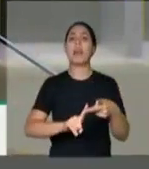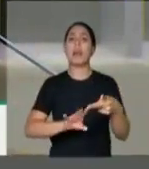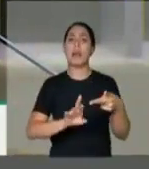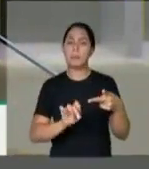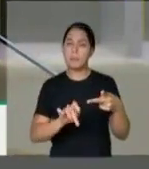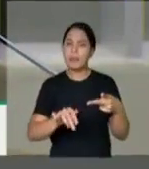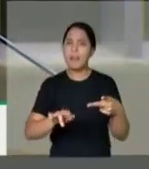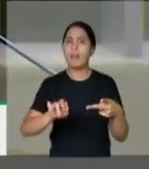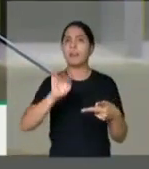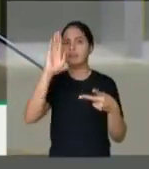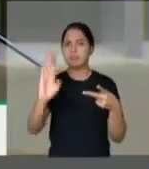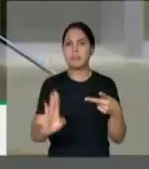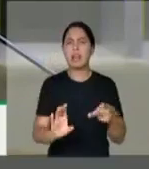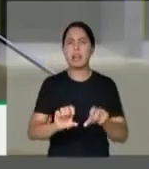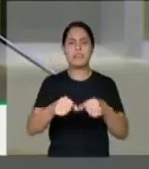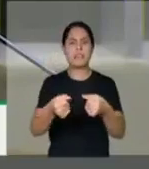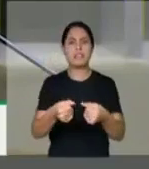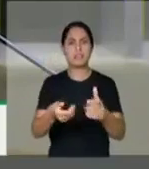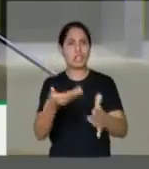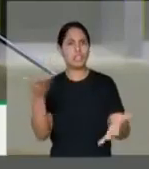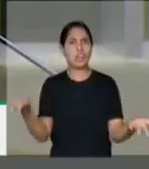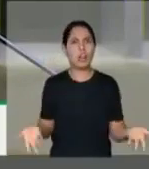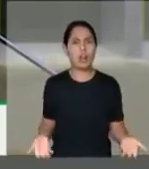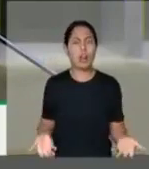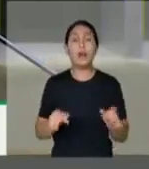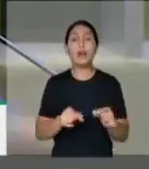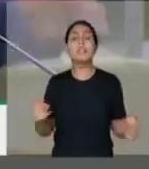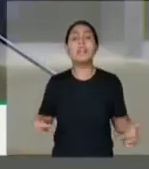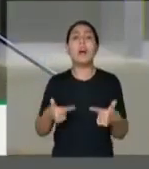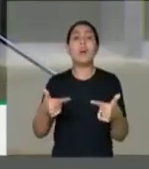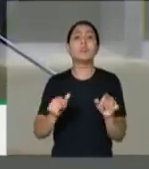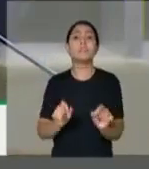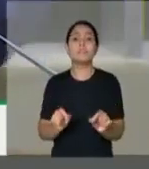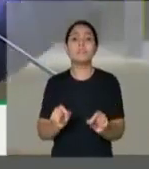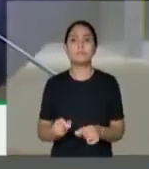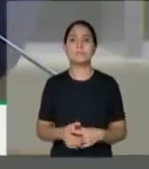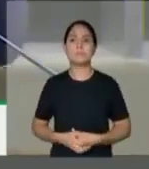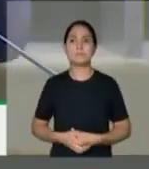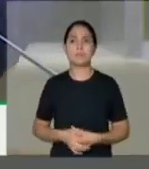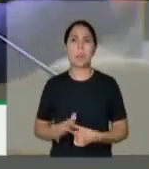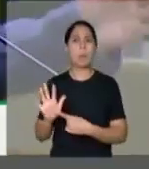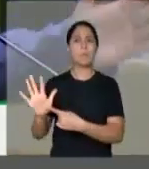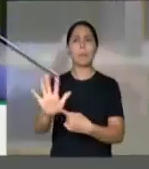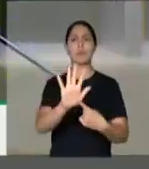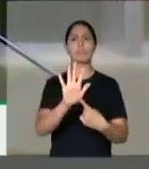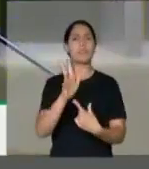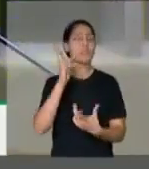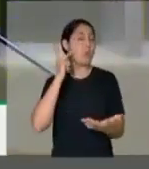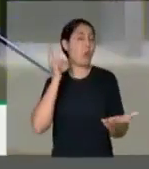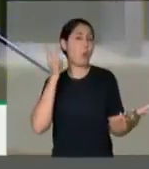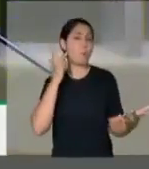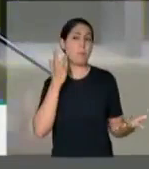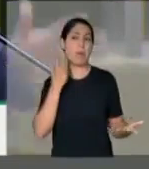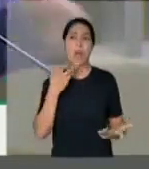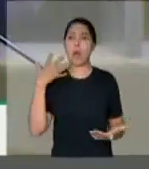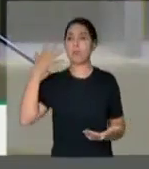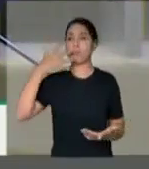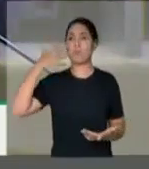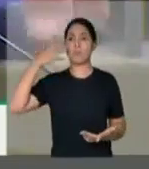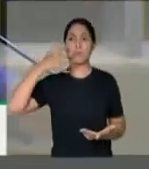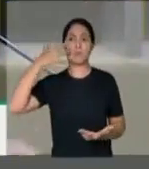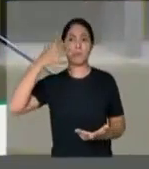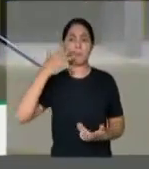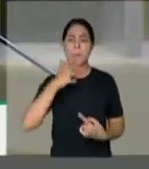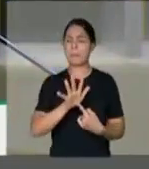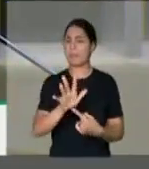republicanas, e tudo isso acontece com um ar de absoluta normalidade. Nós